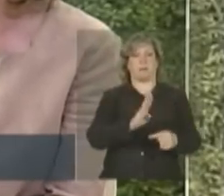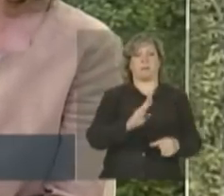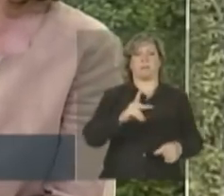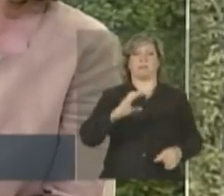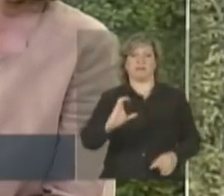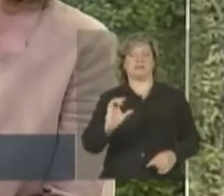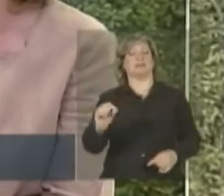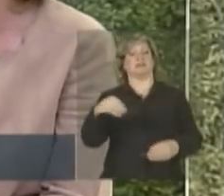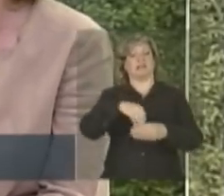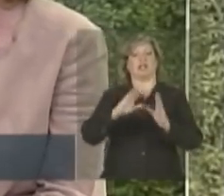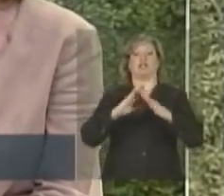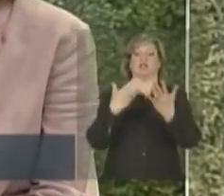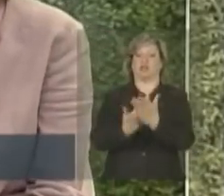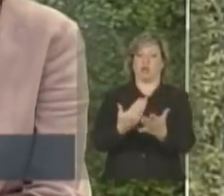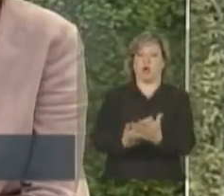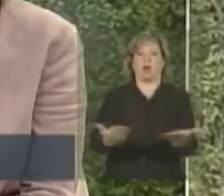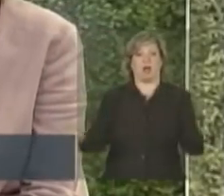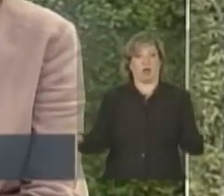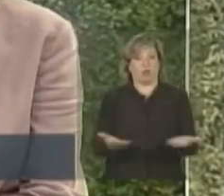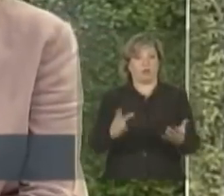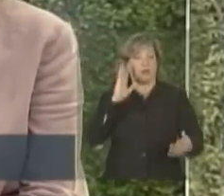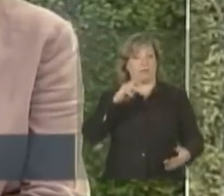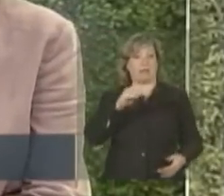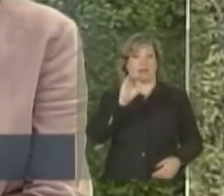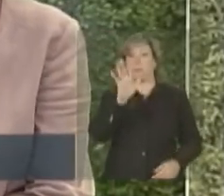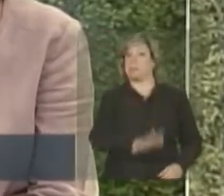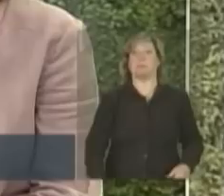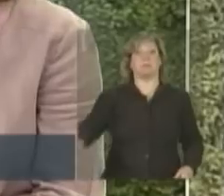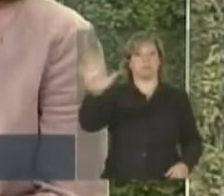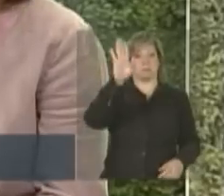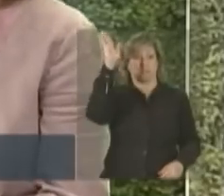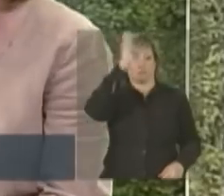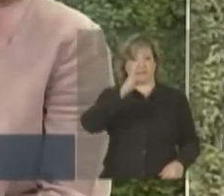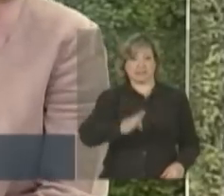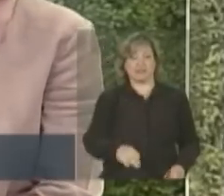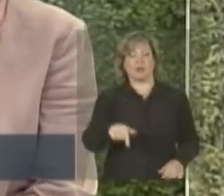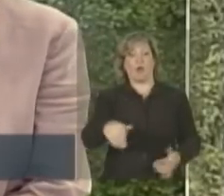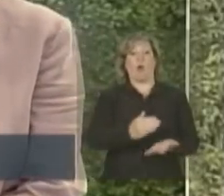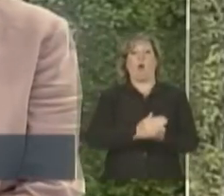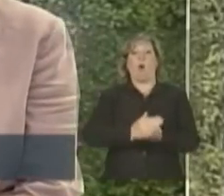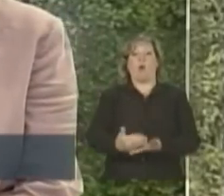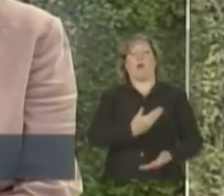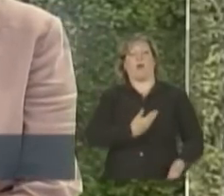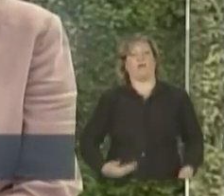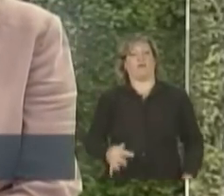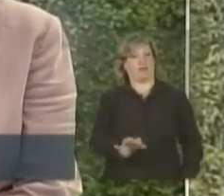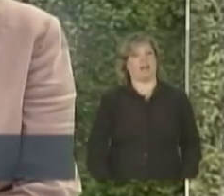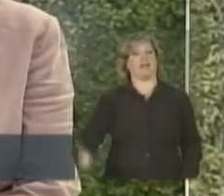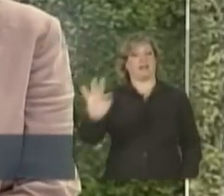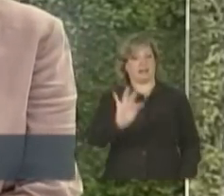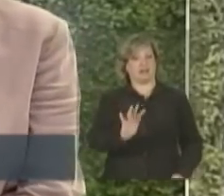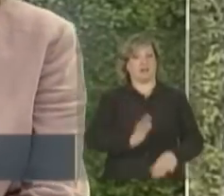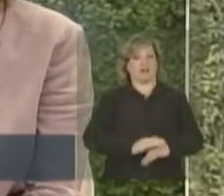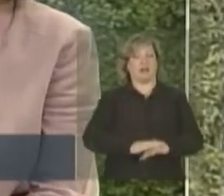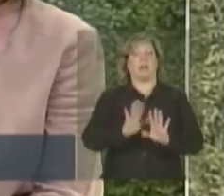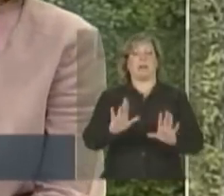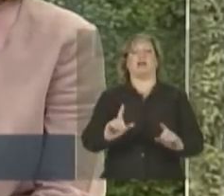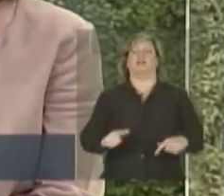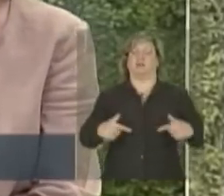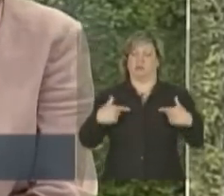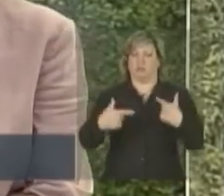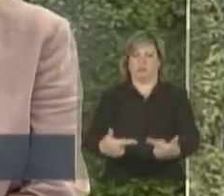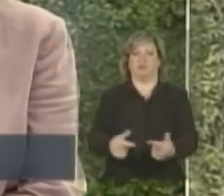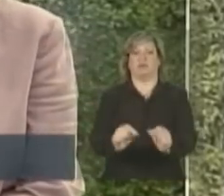escola, e que agora são desdobradas em uma meta para o Brasil, que é uma meta que começa pelo governo federal, mas que quer ativar a